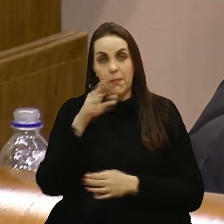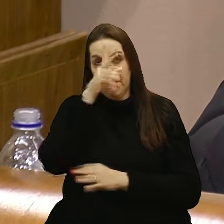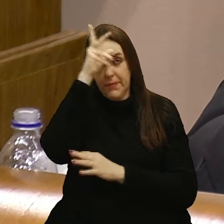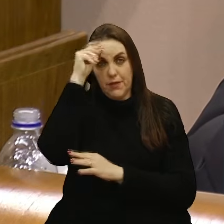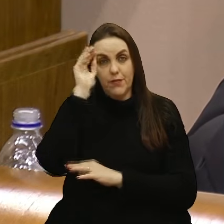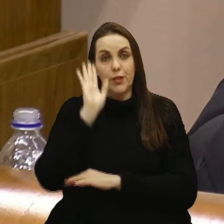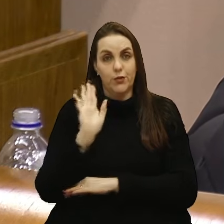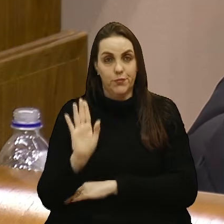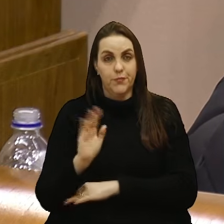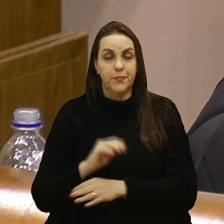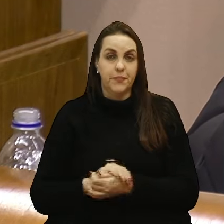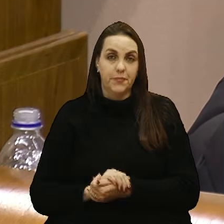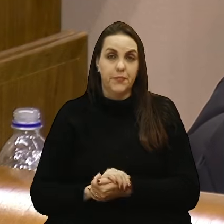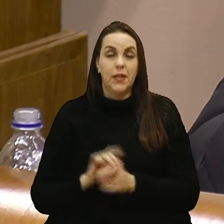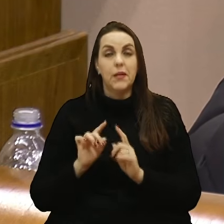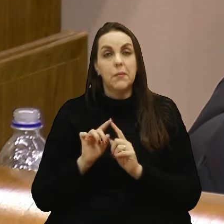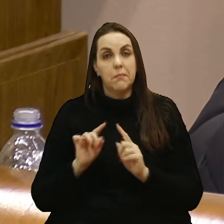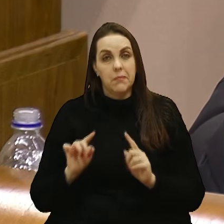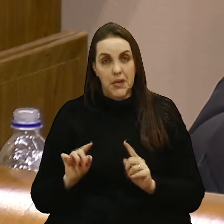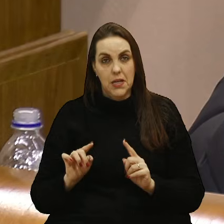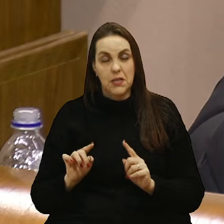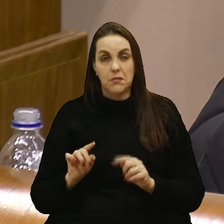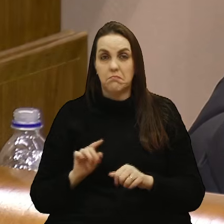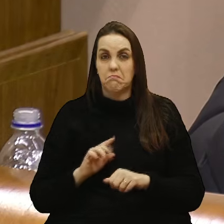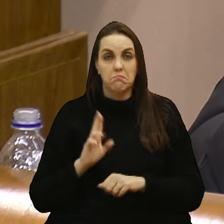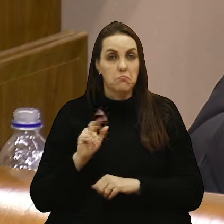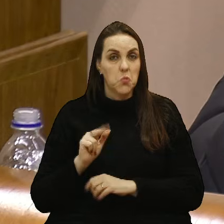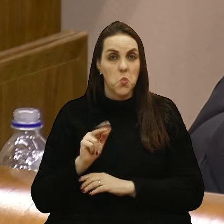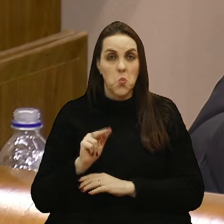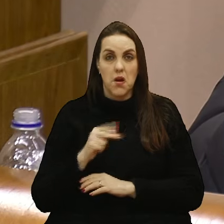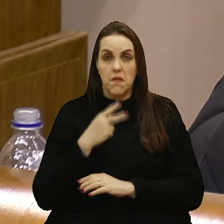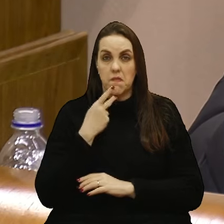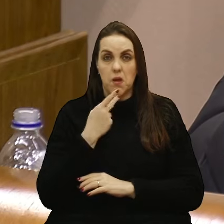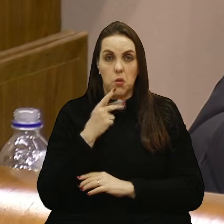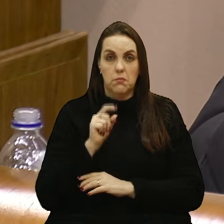prefeito, mas em momento algum